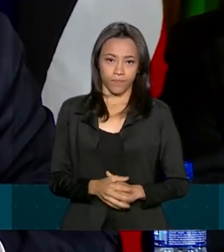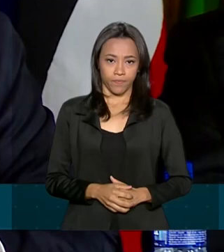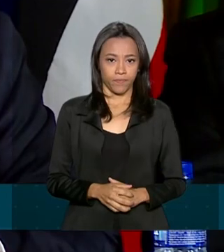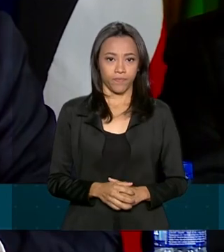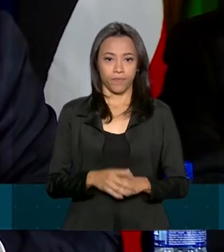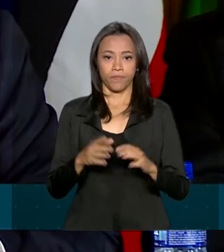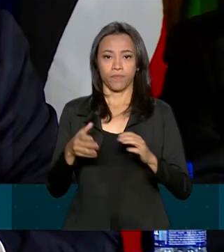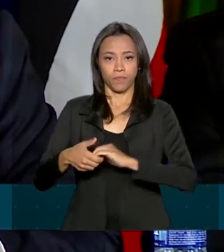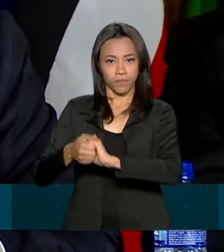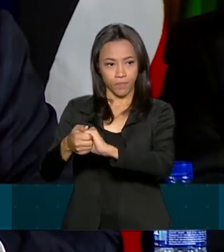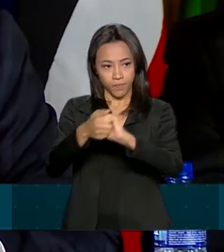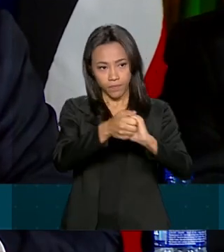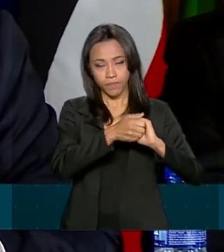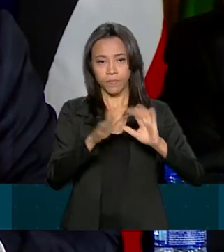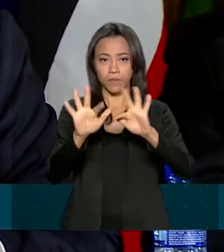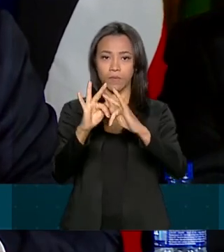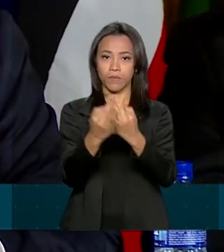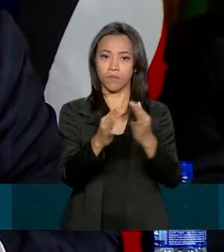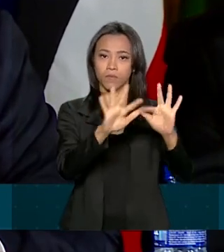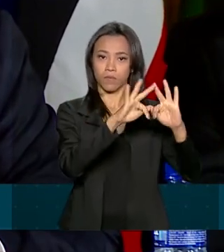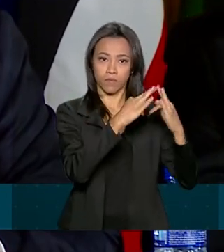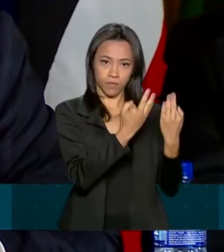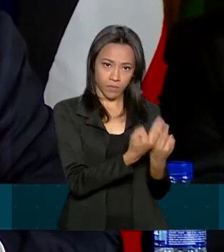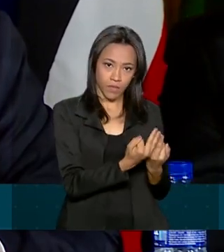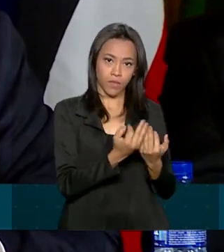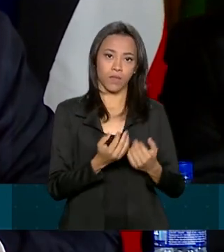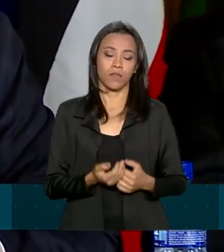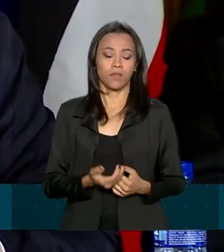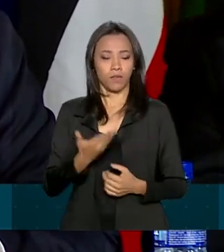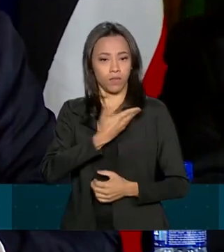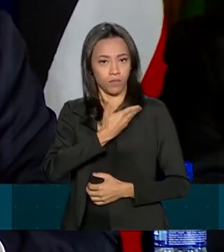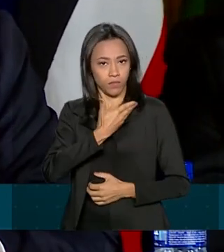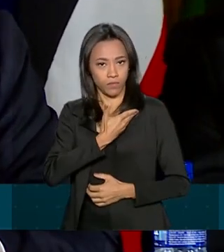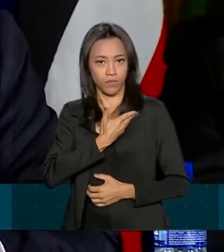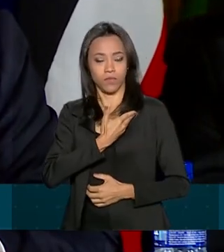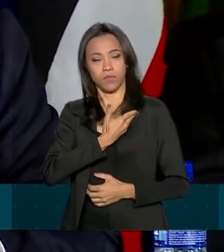familiares, meu colega da reserva de artilharia, é uma honra.